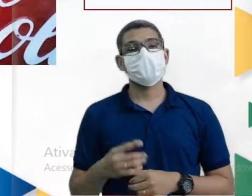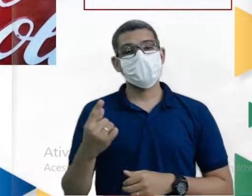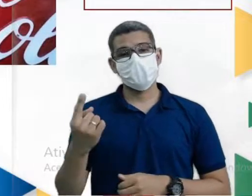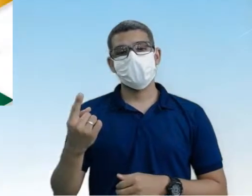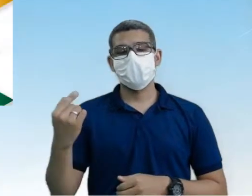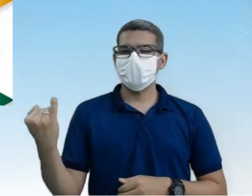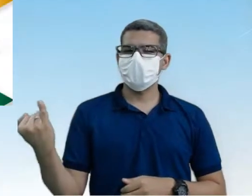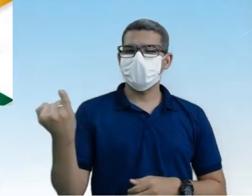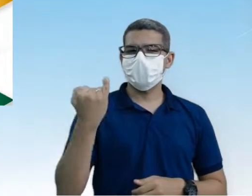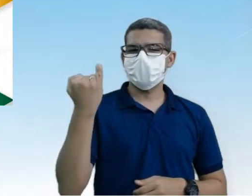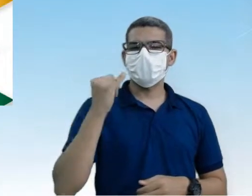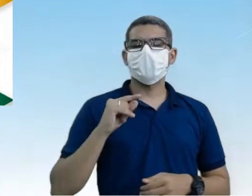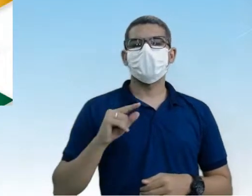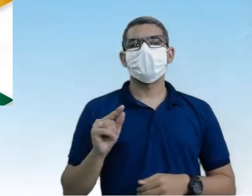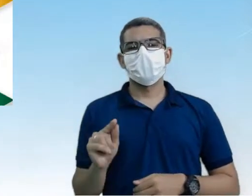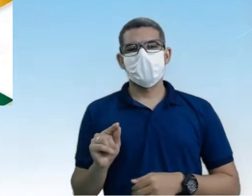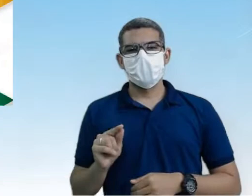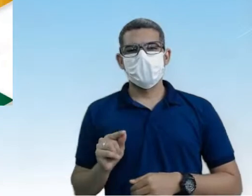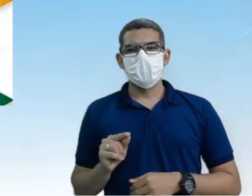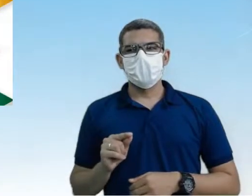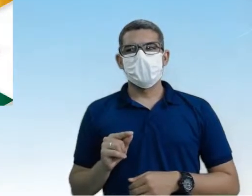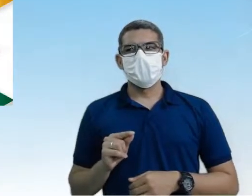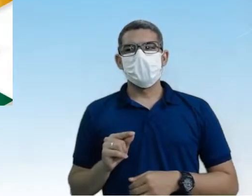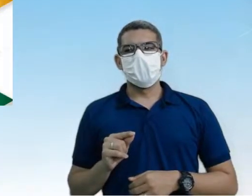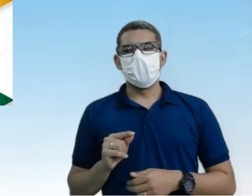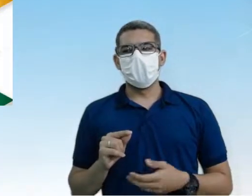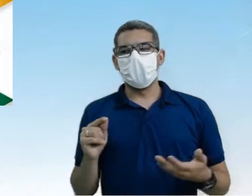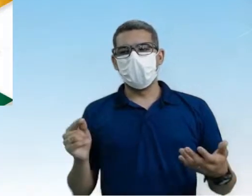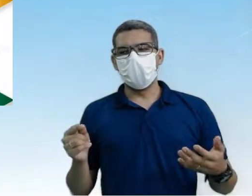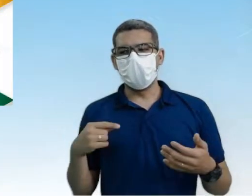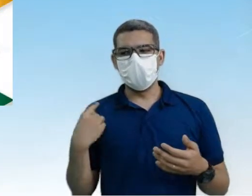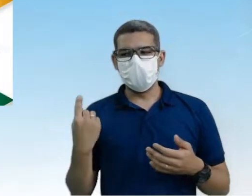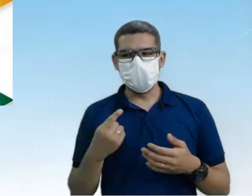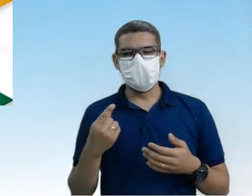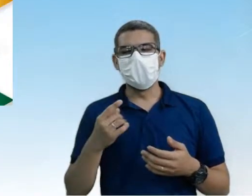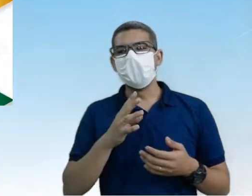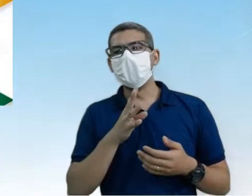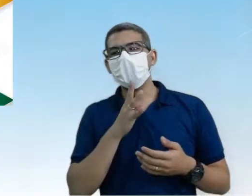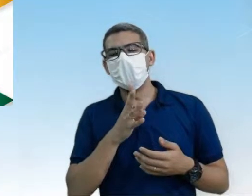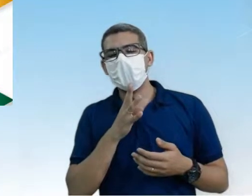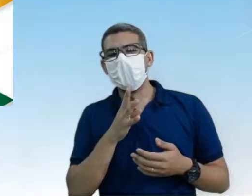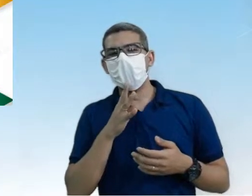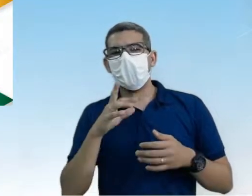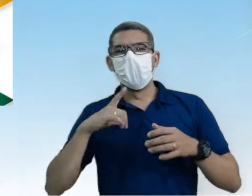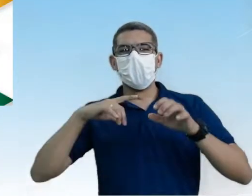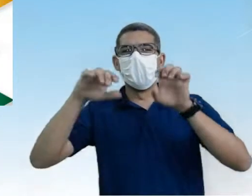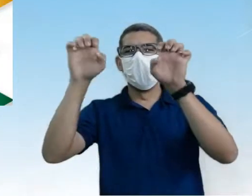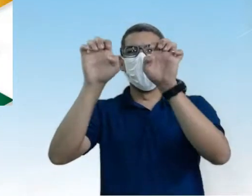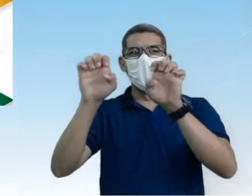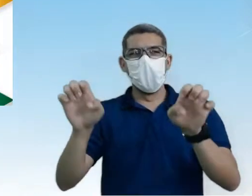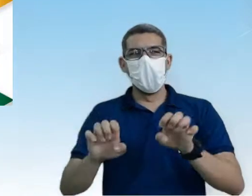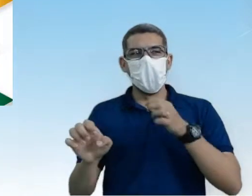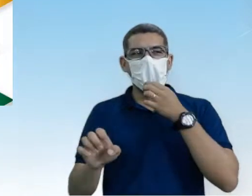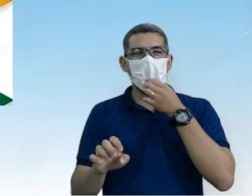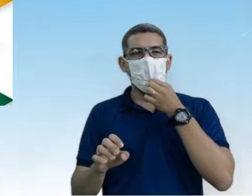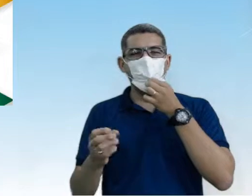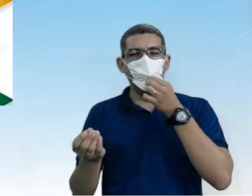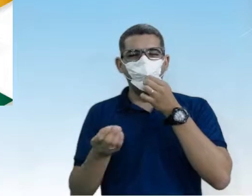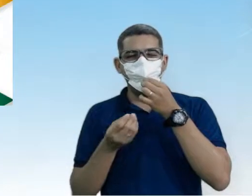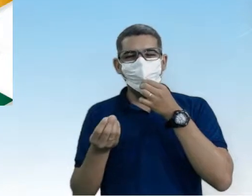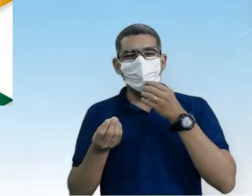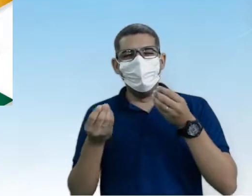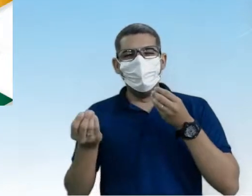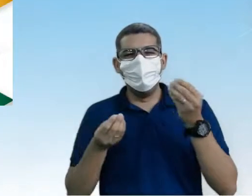que a gente vai dar é conhecer como é que funciona basicamente the structure, a estrutura de um